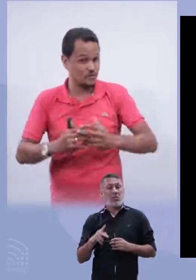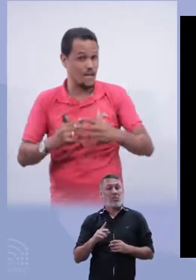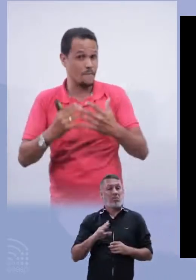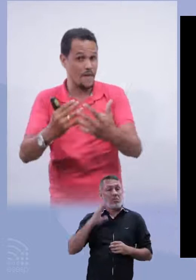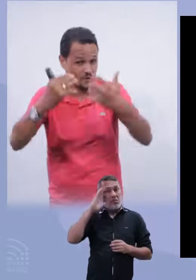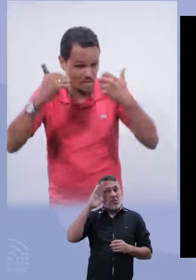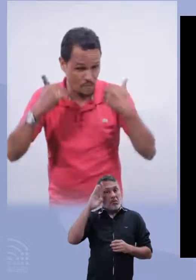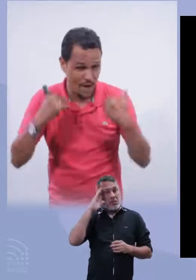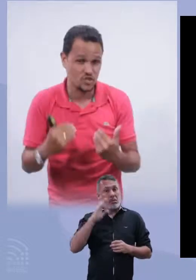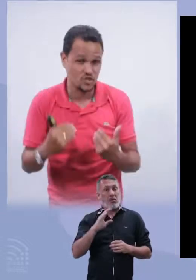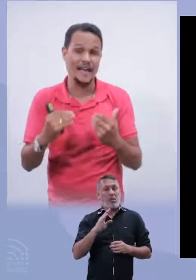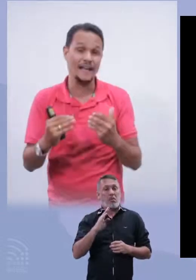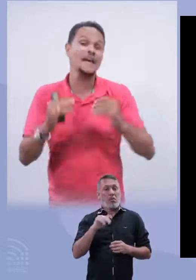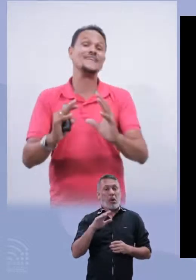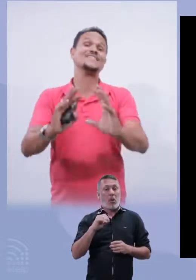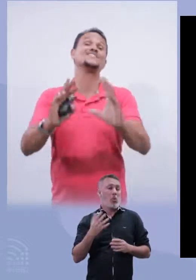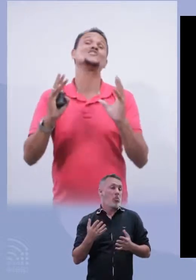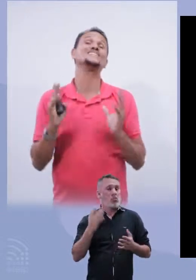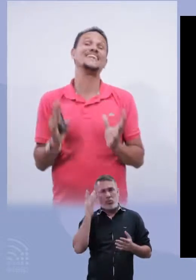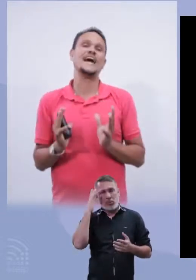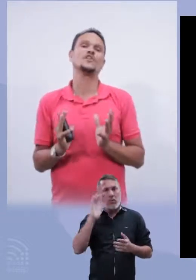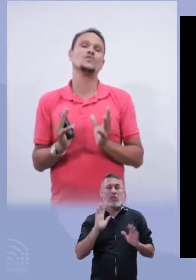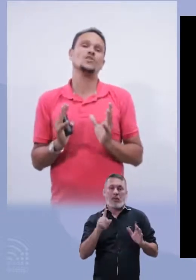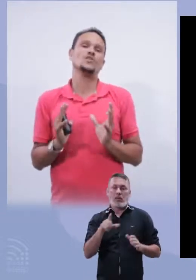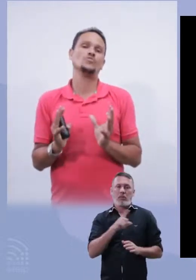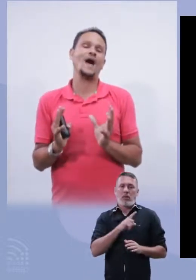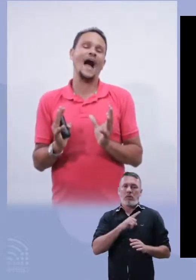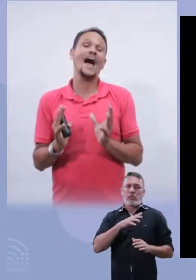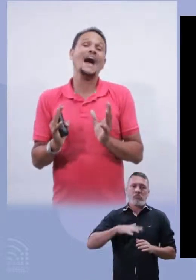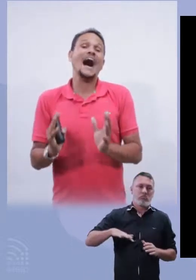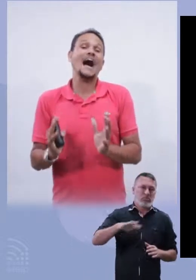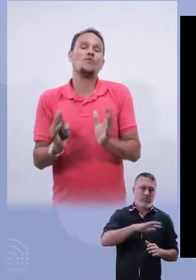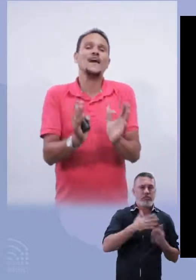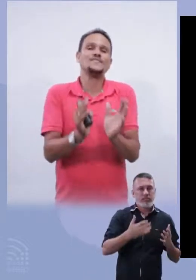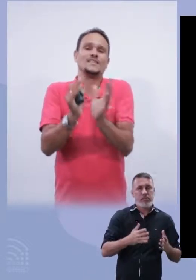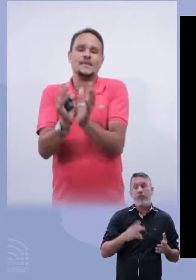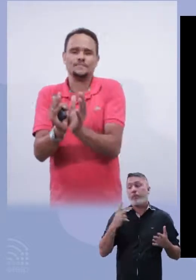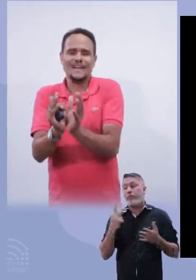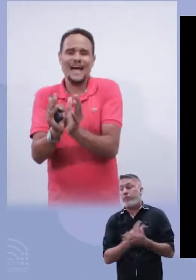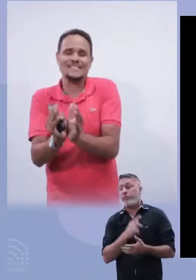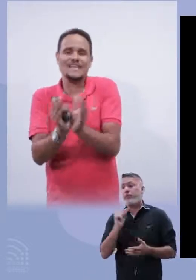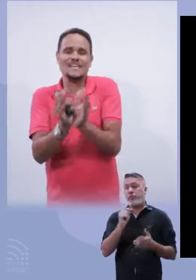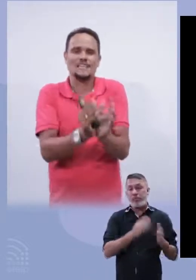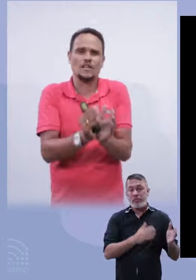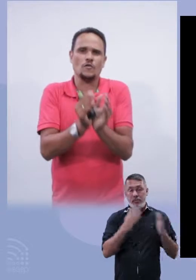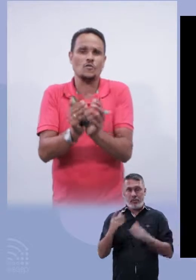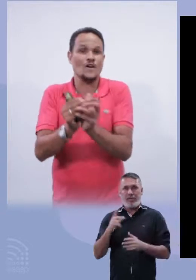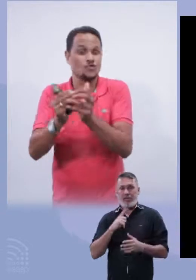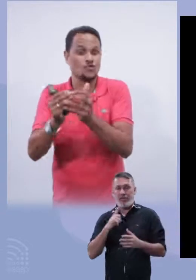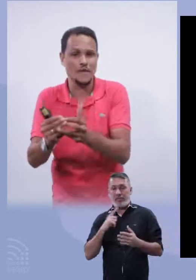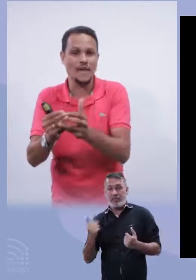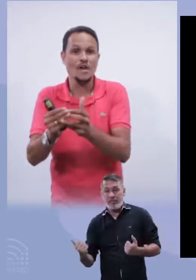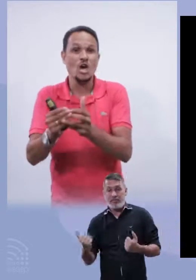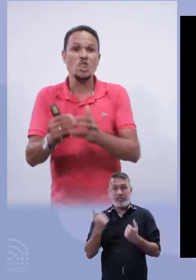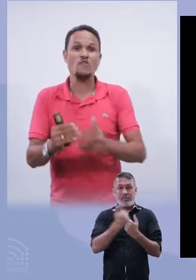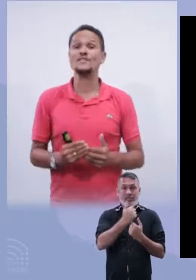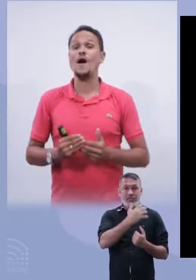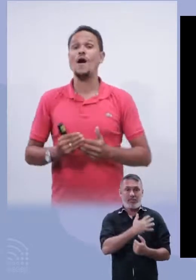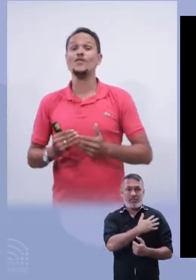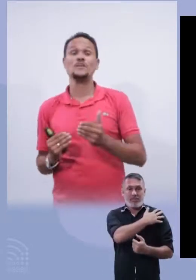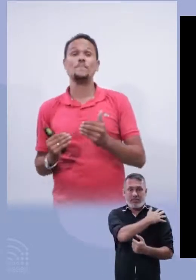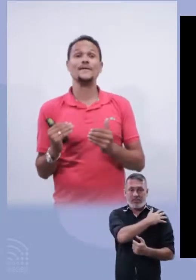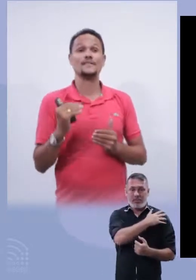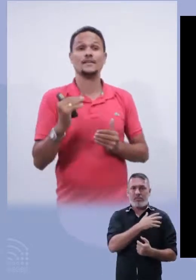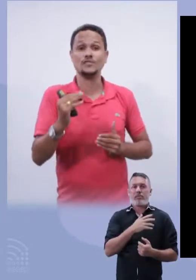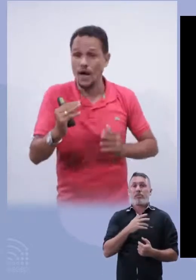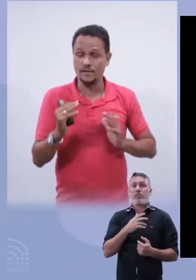Branco. Não sabemos se partiu dele, mas existia essa ideia no ar. Acontece que, assim que Castelo Branco assume, nós vamos ter